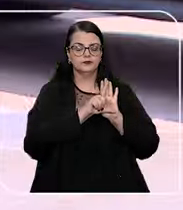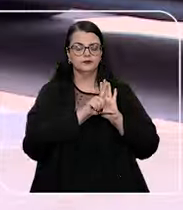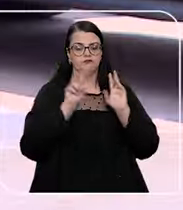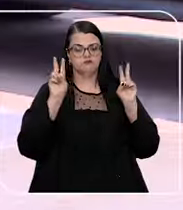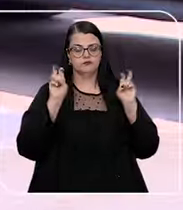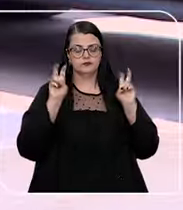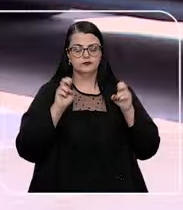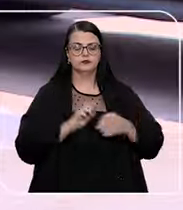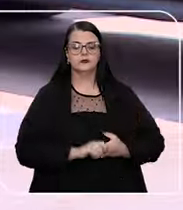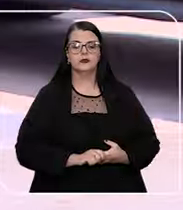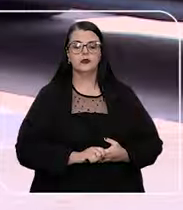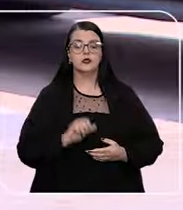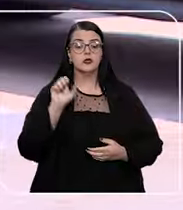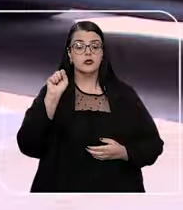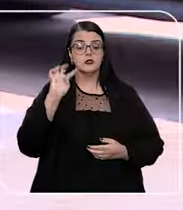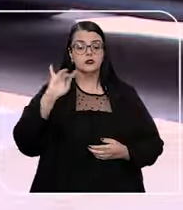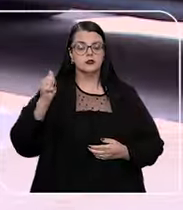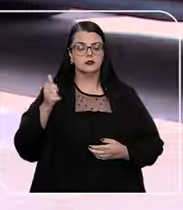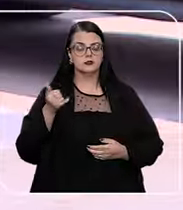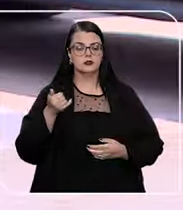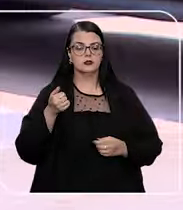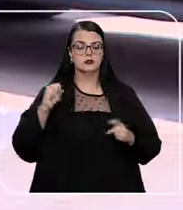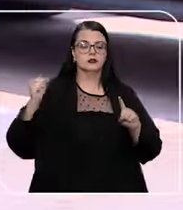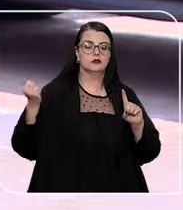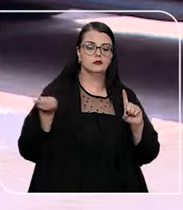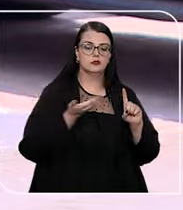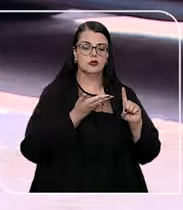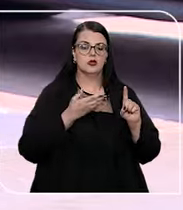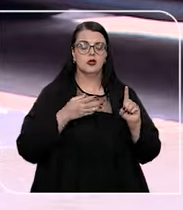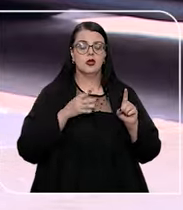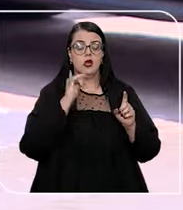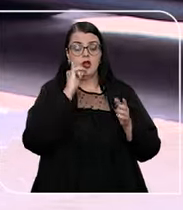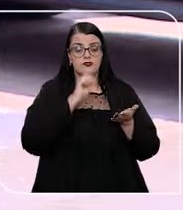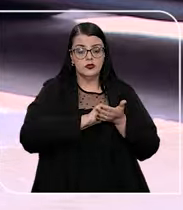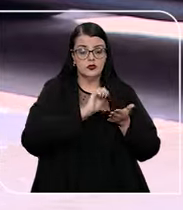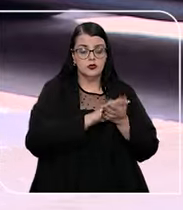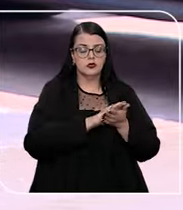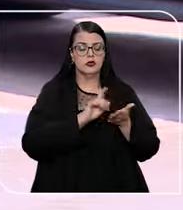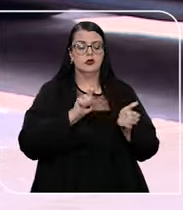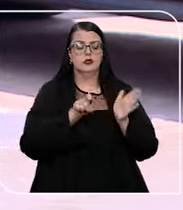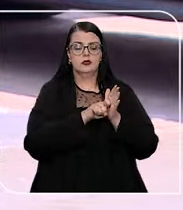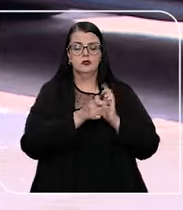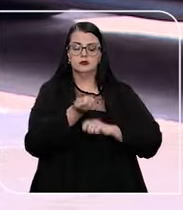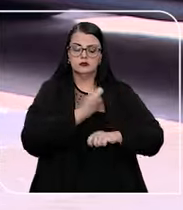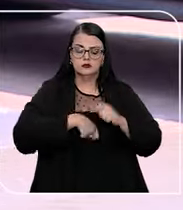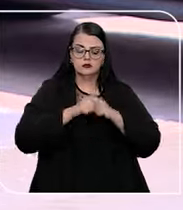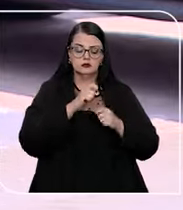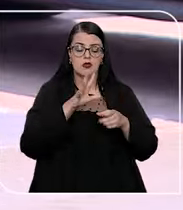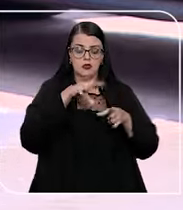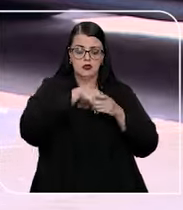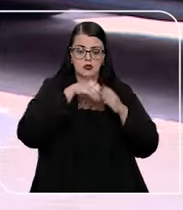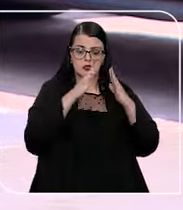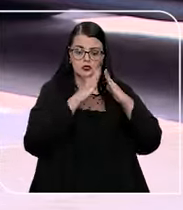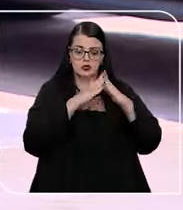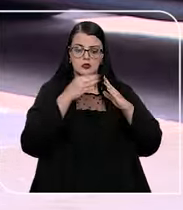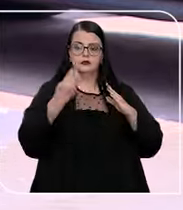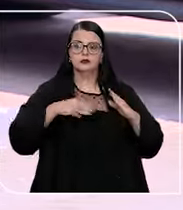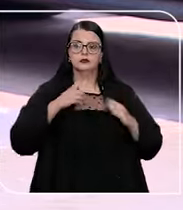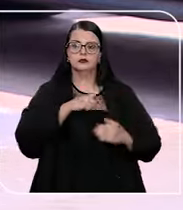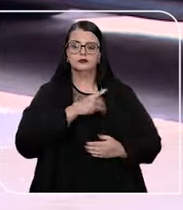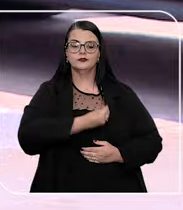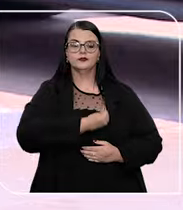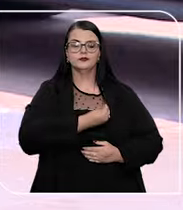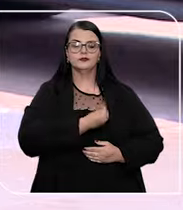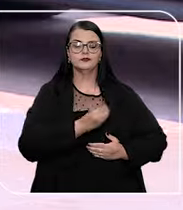tema no caso analisado pelo STJ o réu foi condenado por tráfico por conta da apreensão de maconha na casa dele